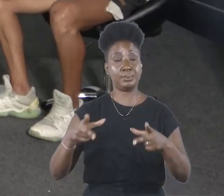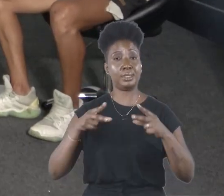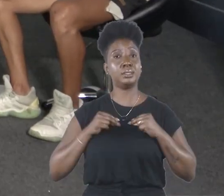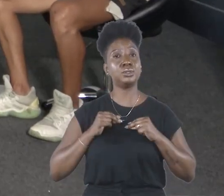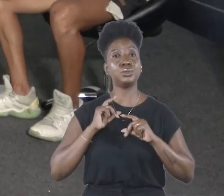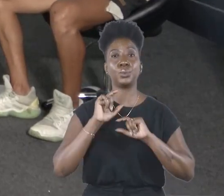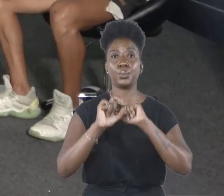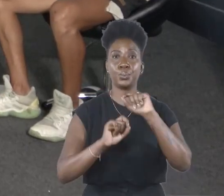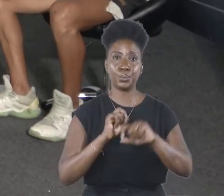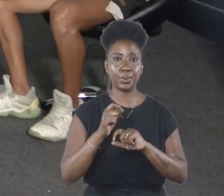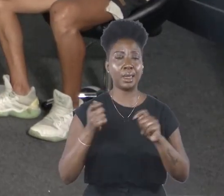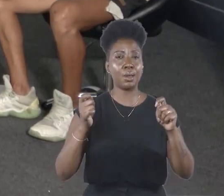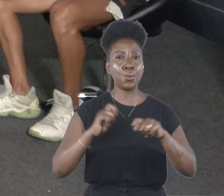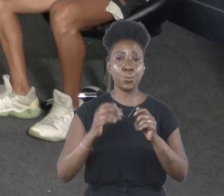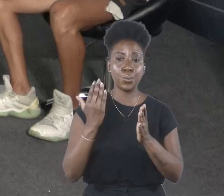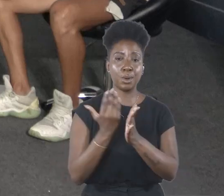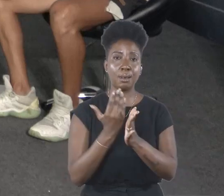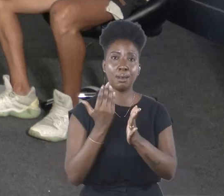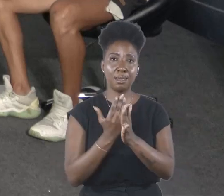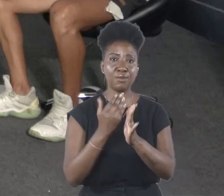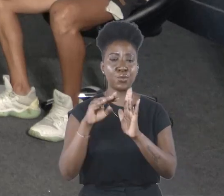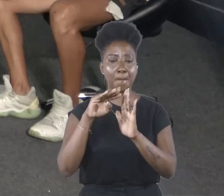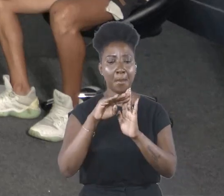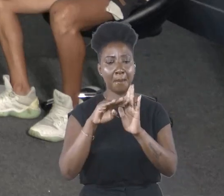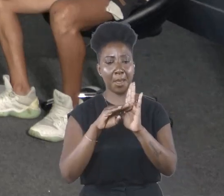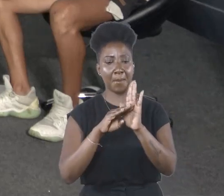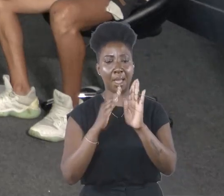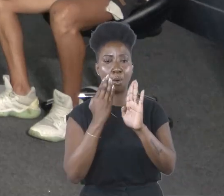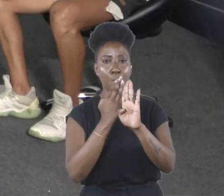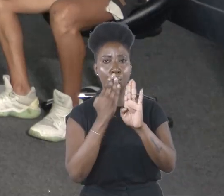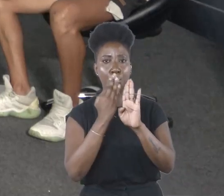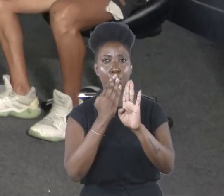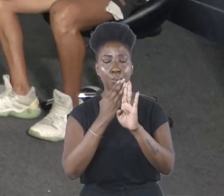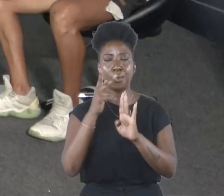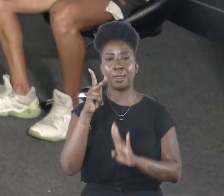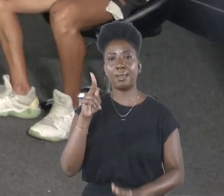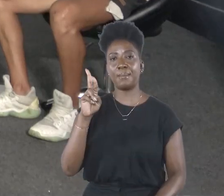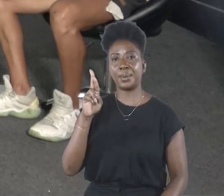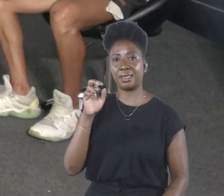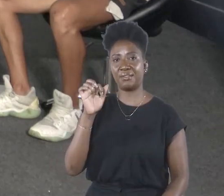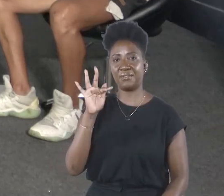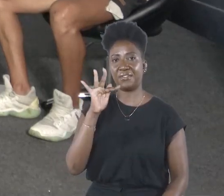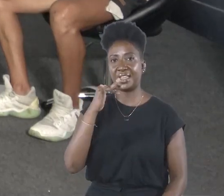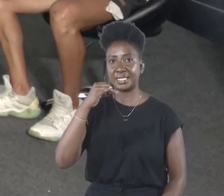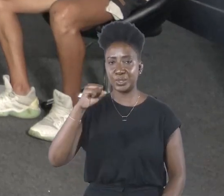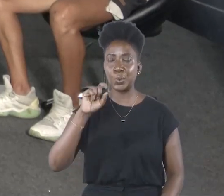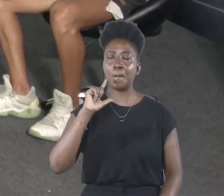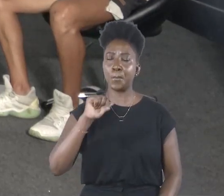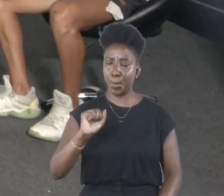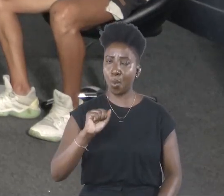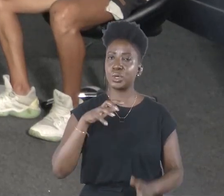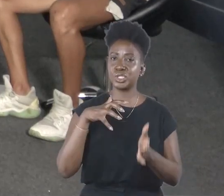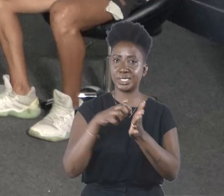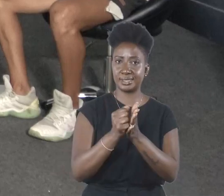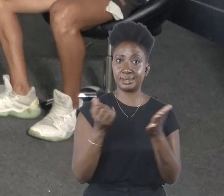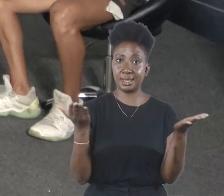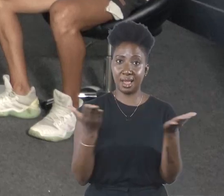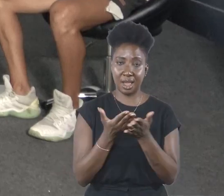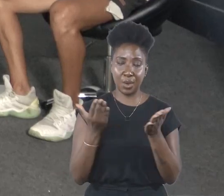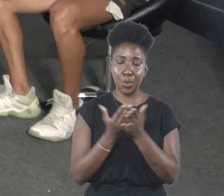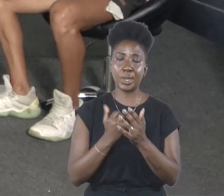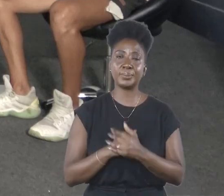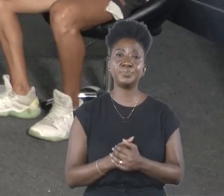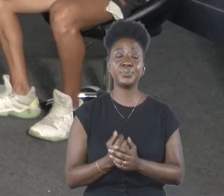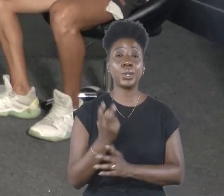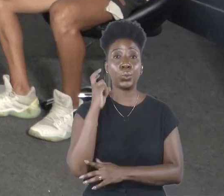difícil. Com certeza. E diante disso, eu quero fazer uma homenagem agora à